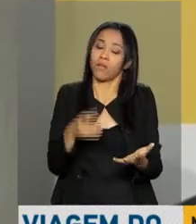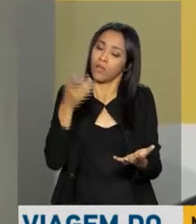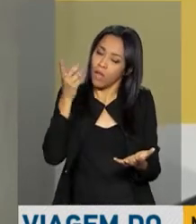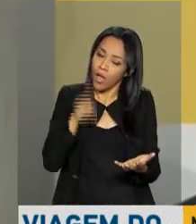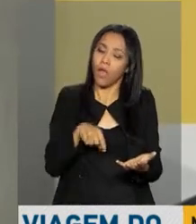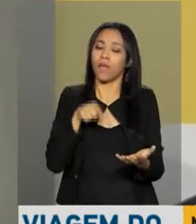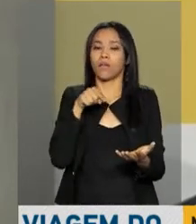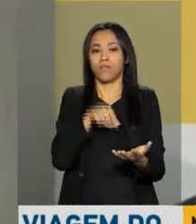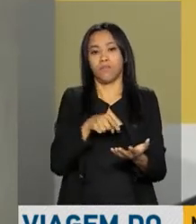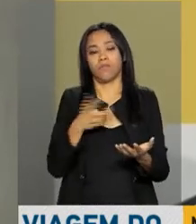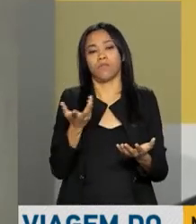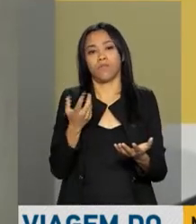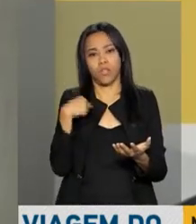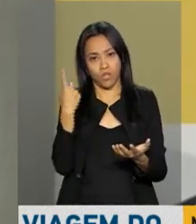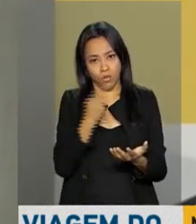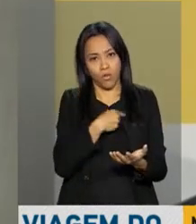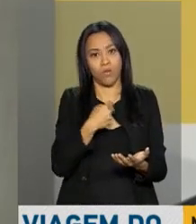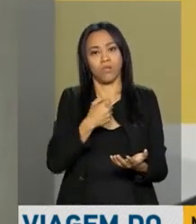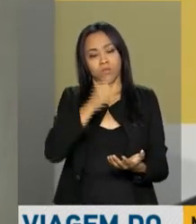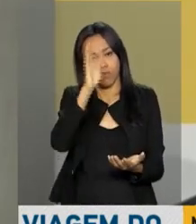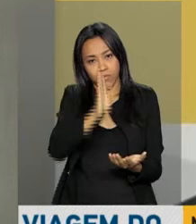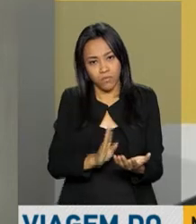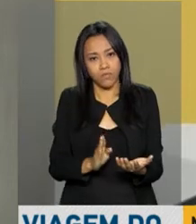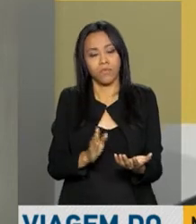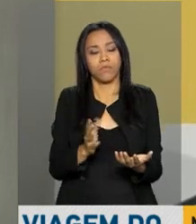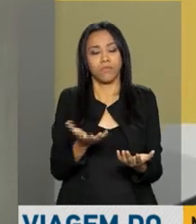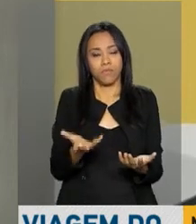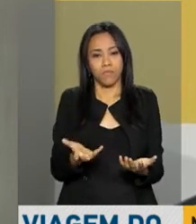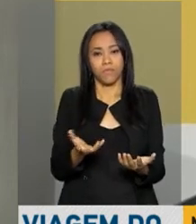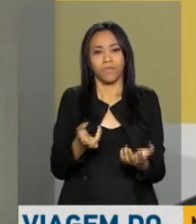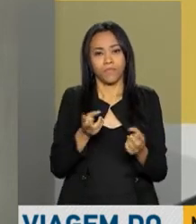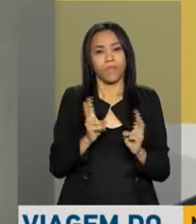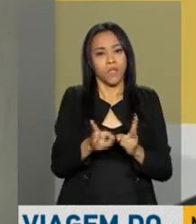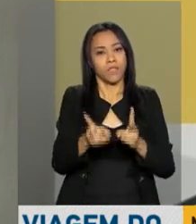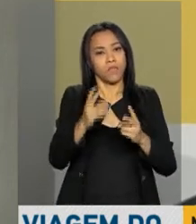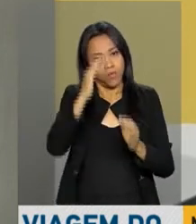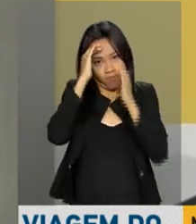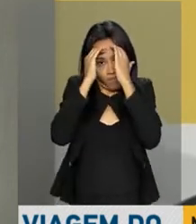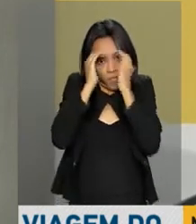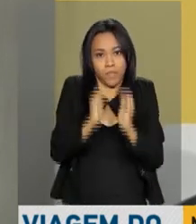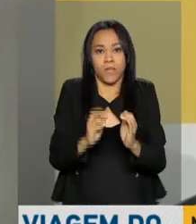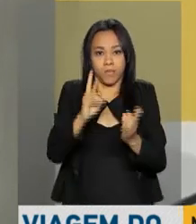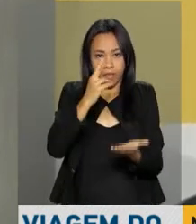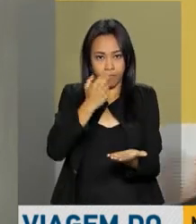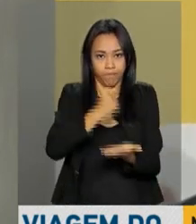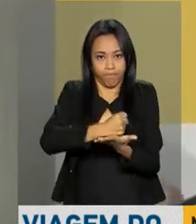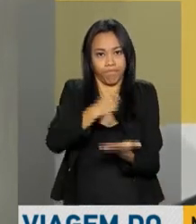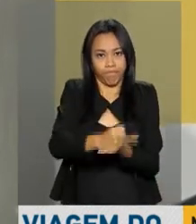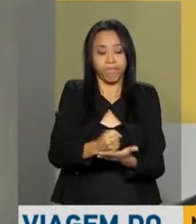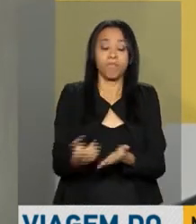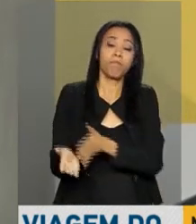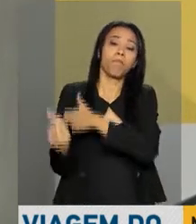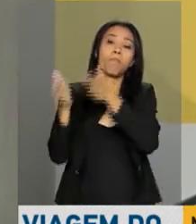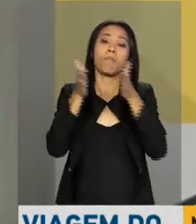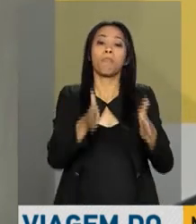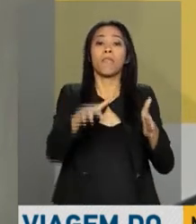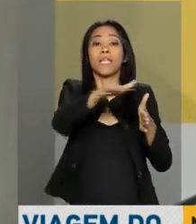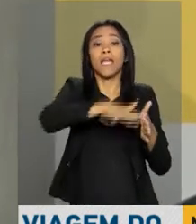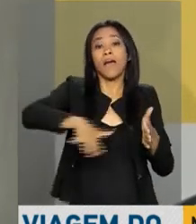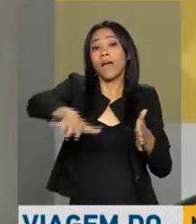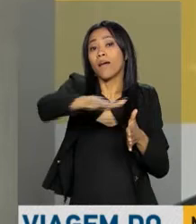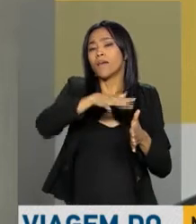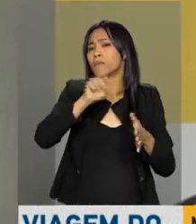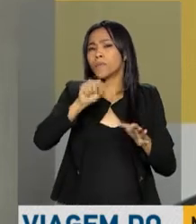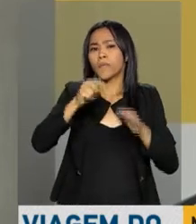institucional que nós adotamos em caráter é definitivo no campo da energia apenas para dar um